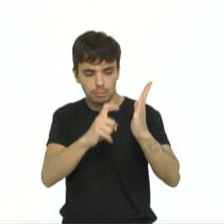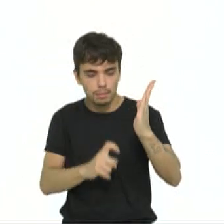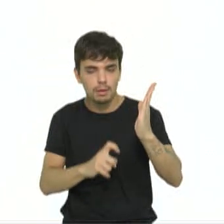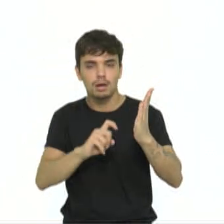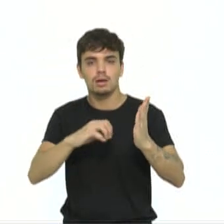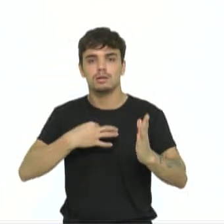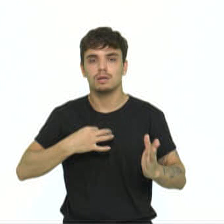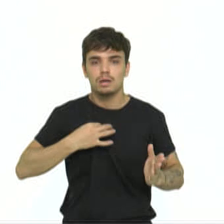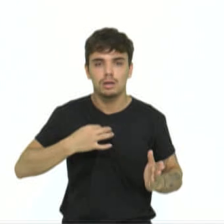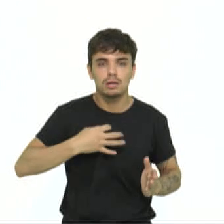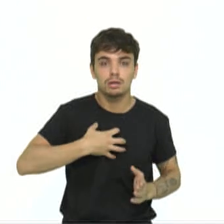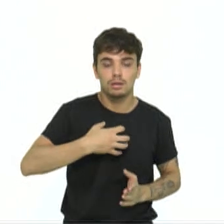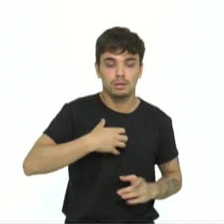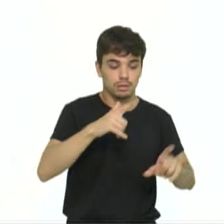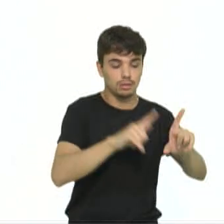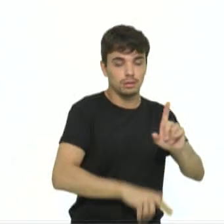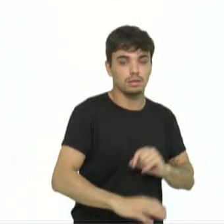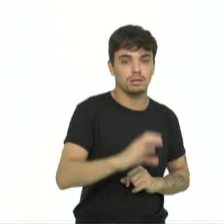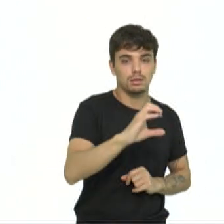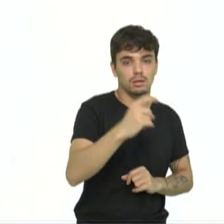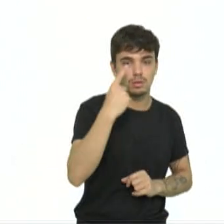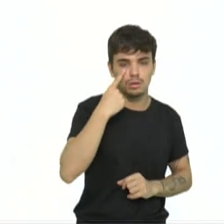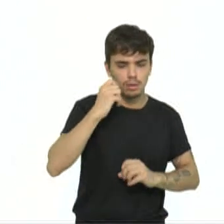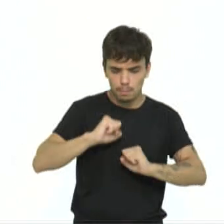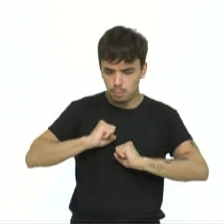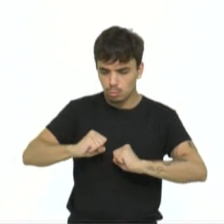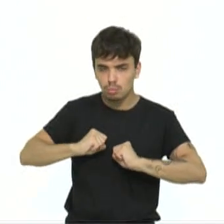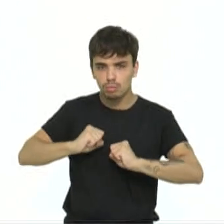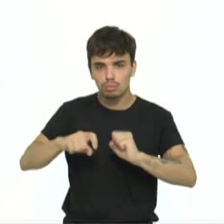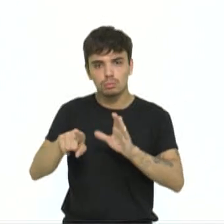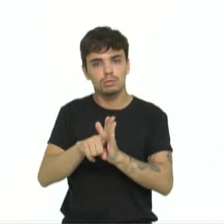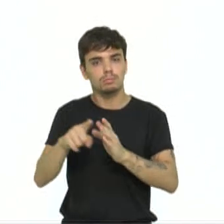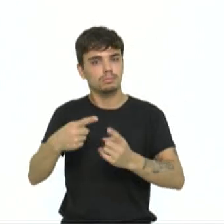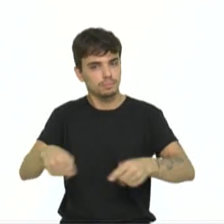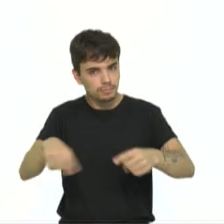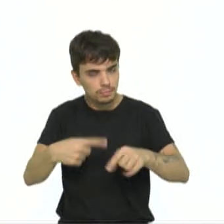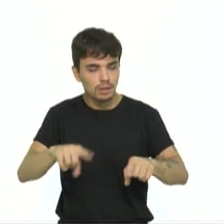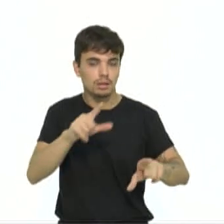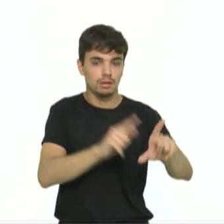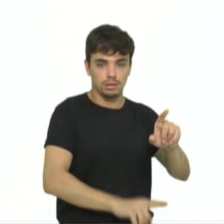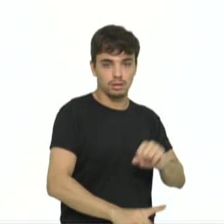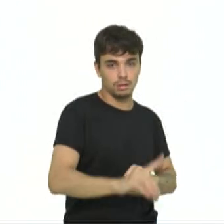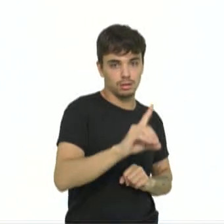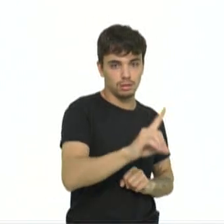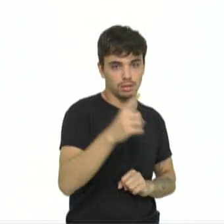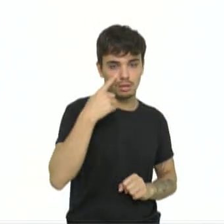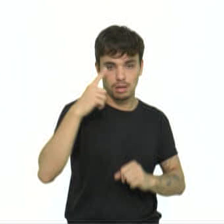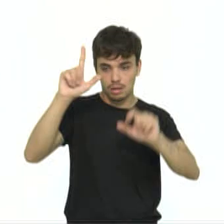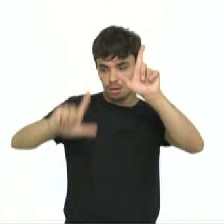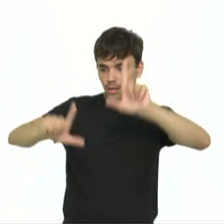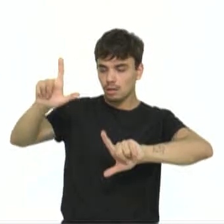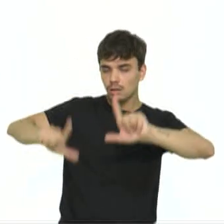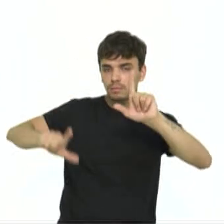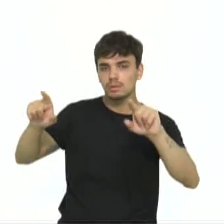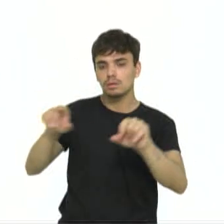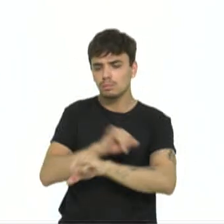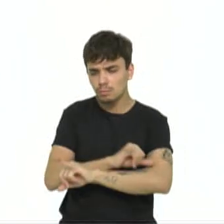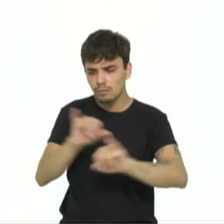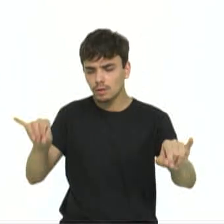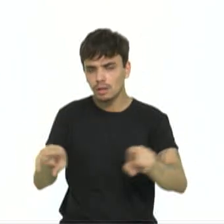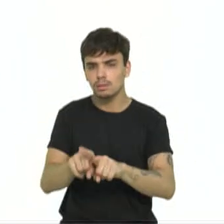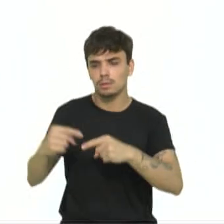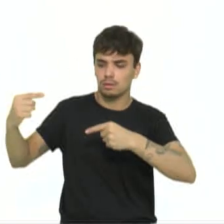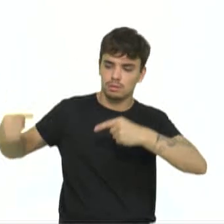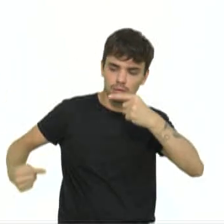das roupas. Alternativa C, a batida das músicas. Ou alternativa D, os programas de TV e as